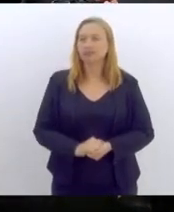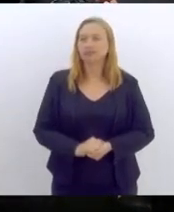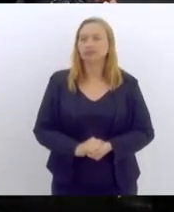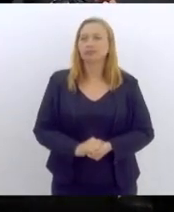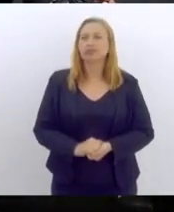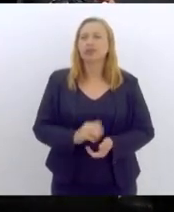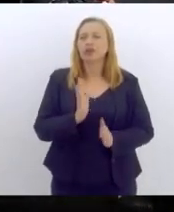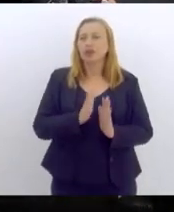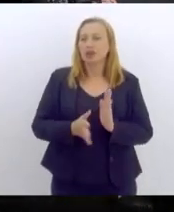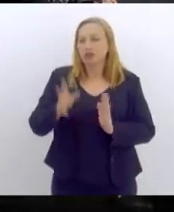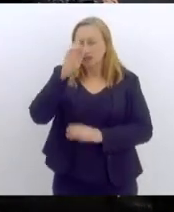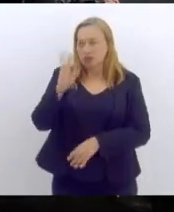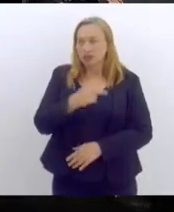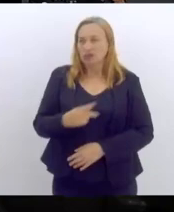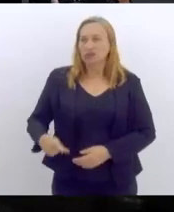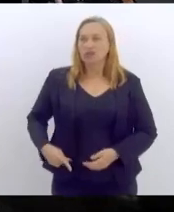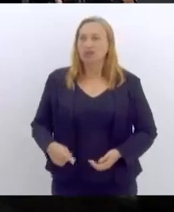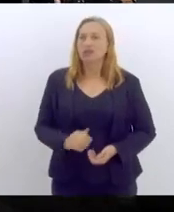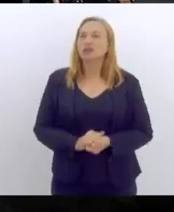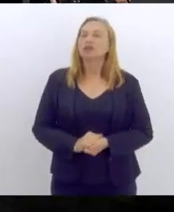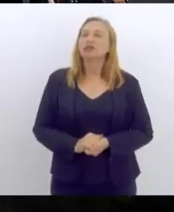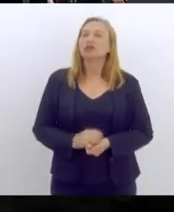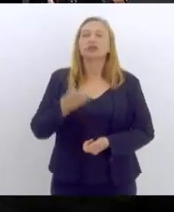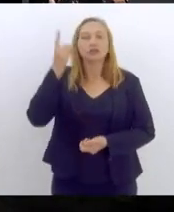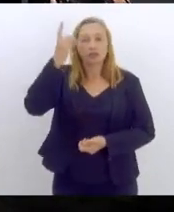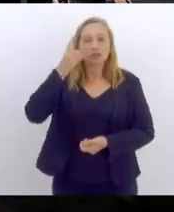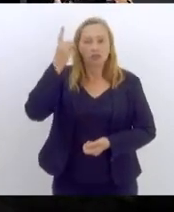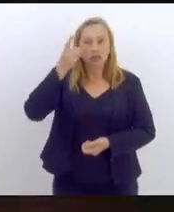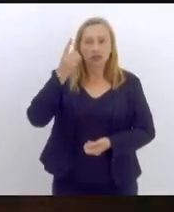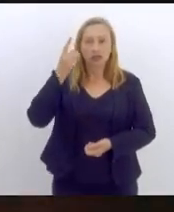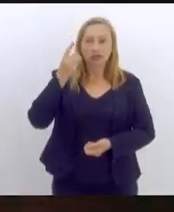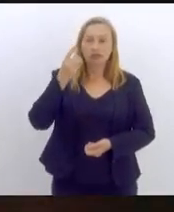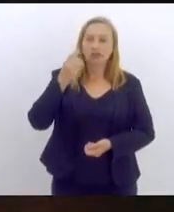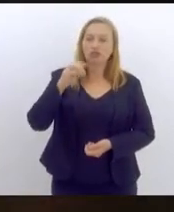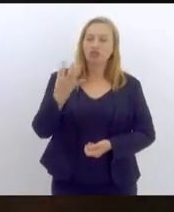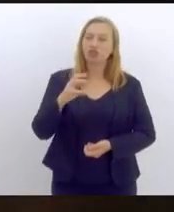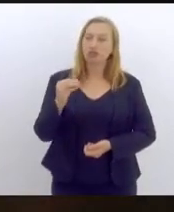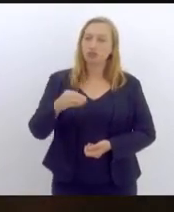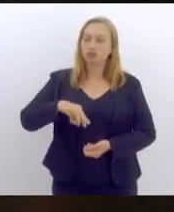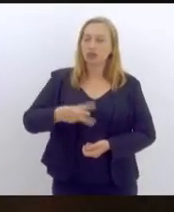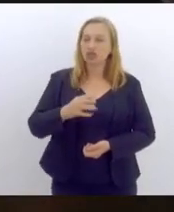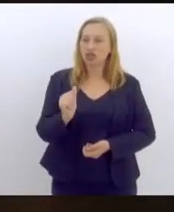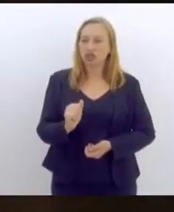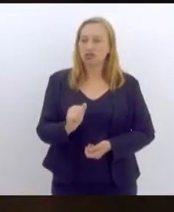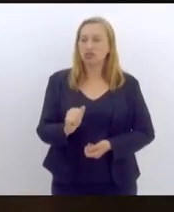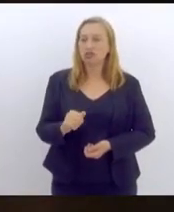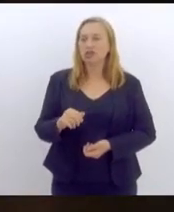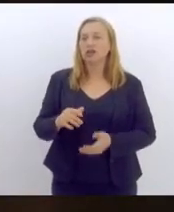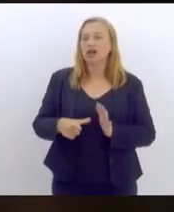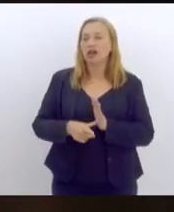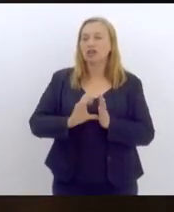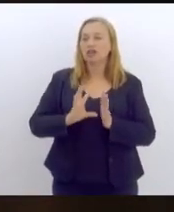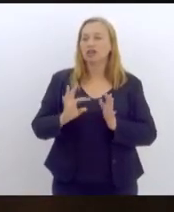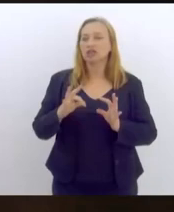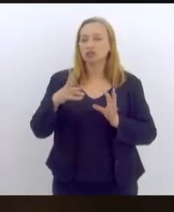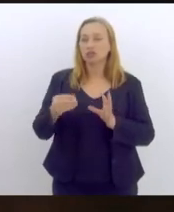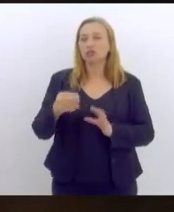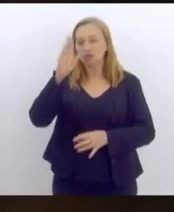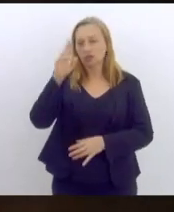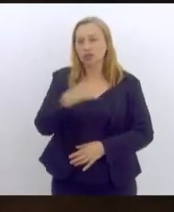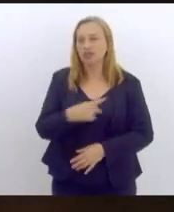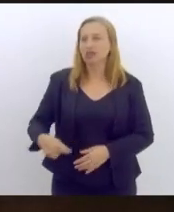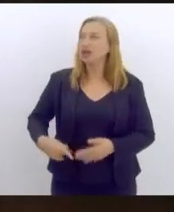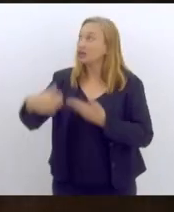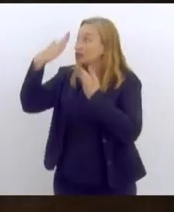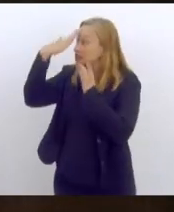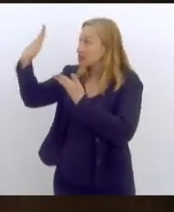Pela ordem, senhor presidente. Boa tarde, deputado Chico Machado. Senhor presidente, eu, antes de mais nada, eu quero agradecer a Deus